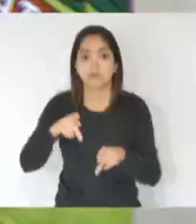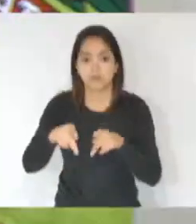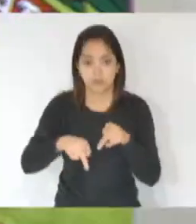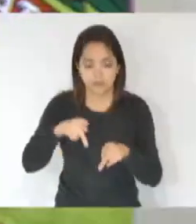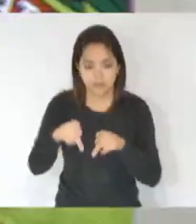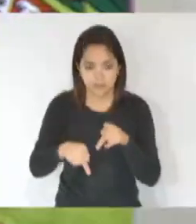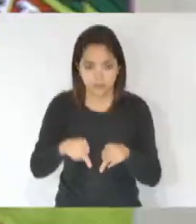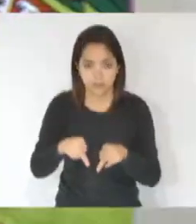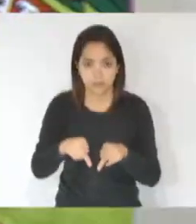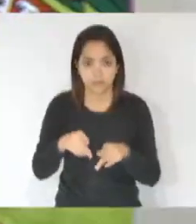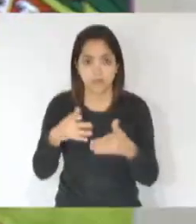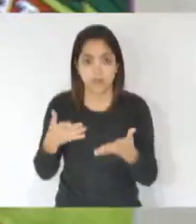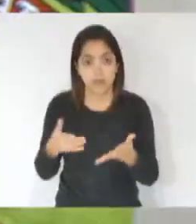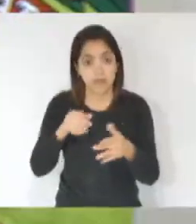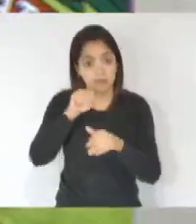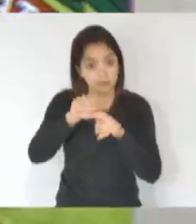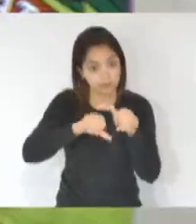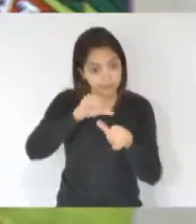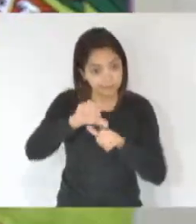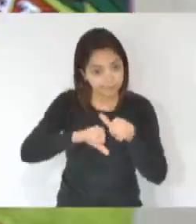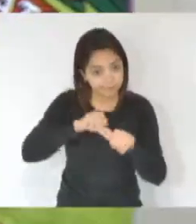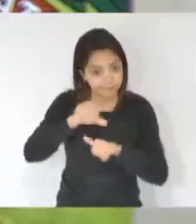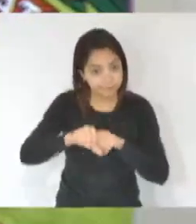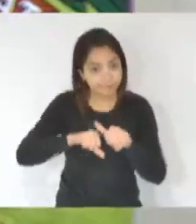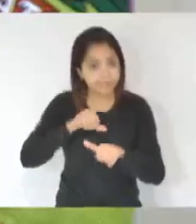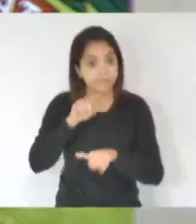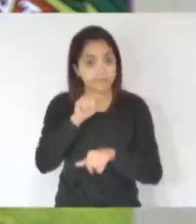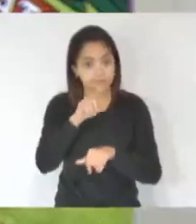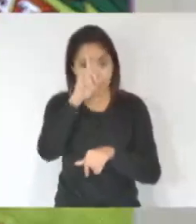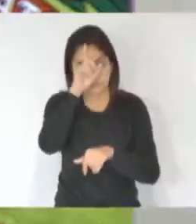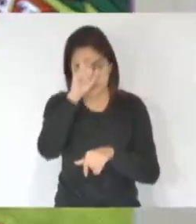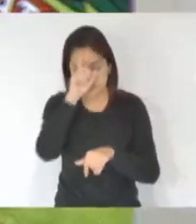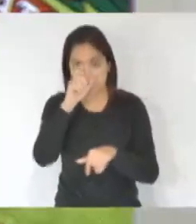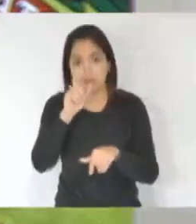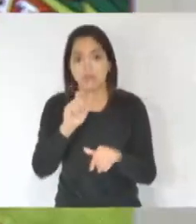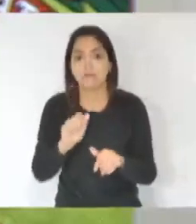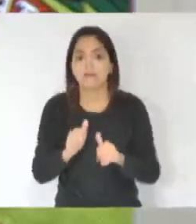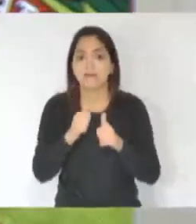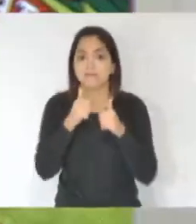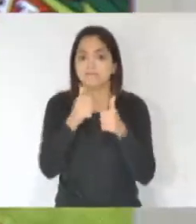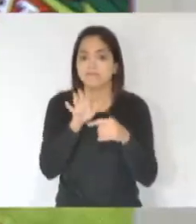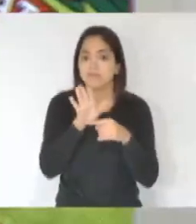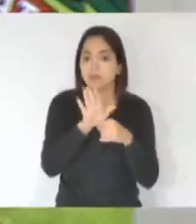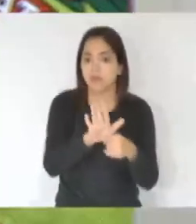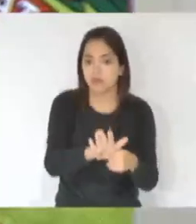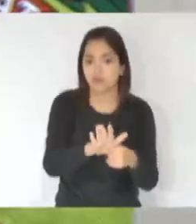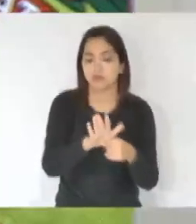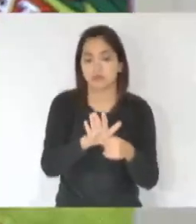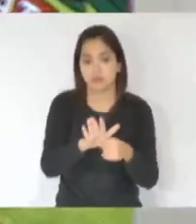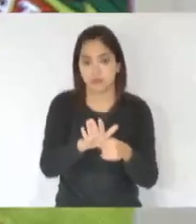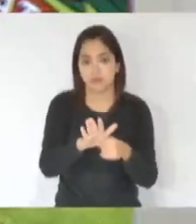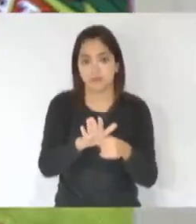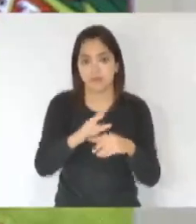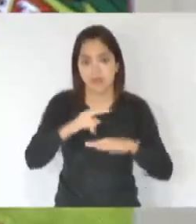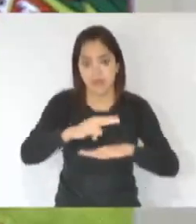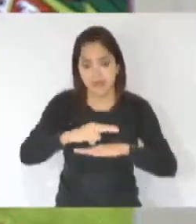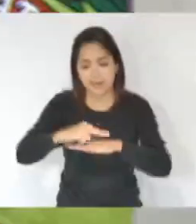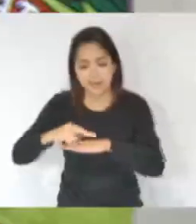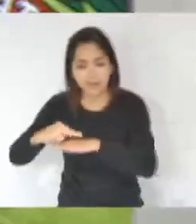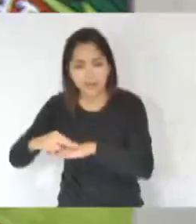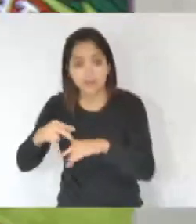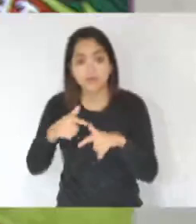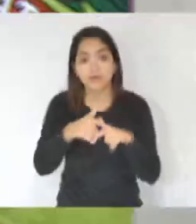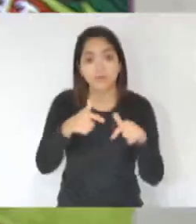reforma que vai fazer do Marieta o maior hospital do Estado de Santa Catarina em número de leitos, em diversidade